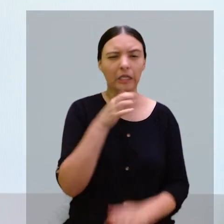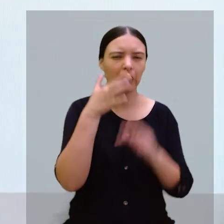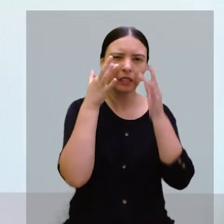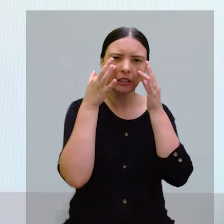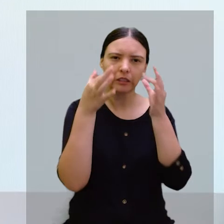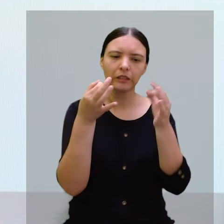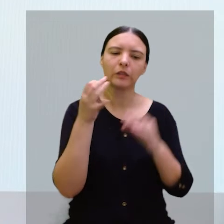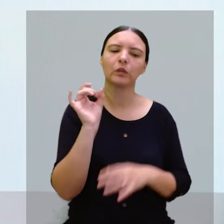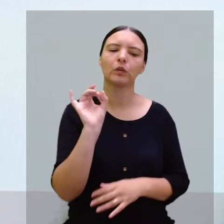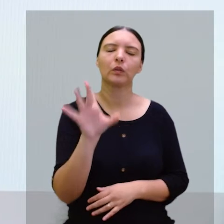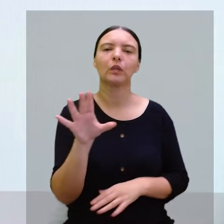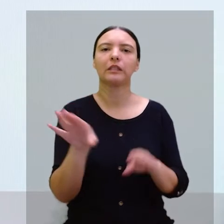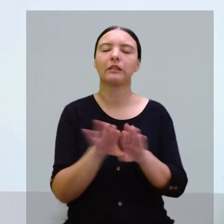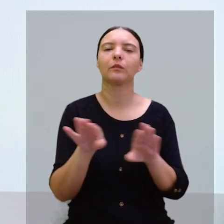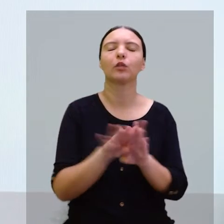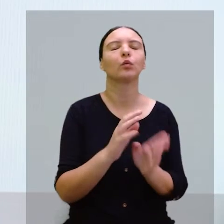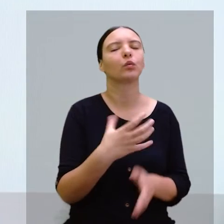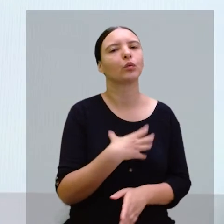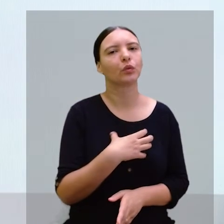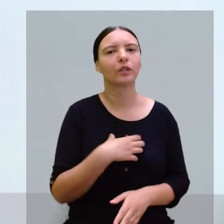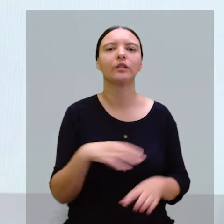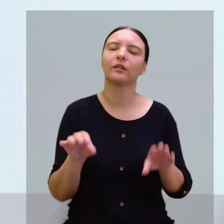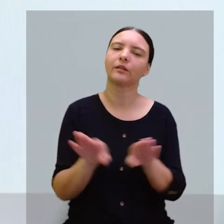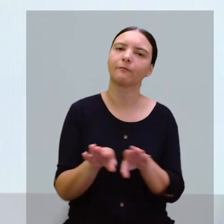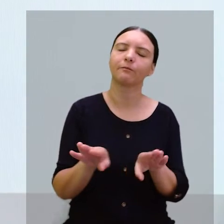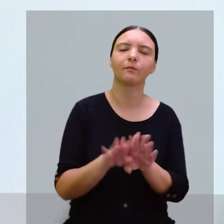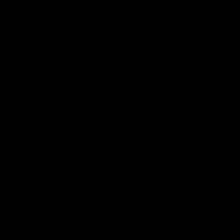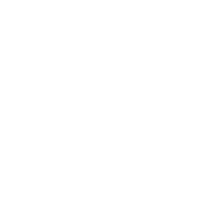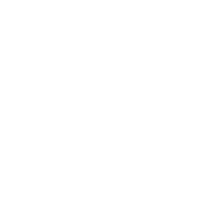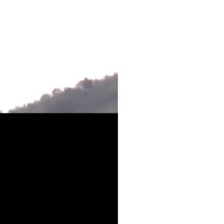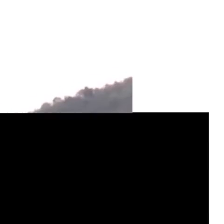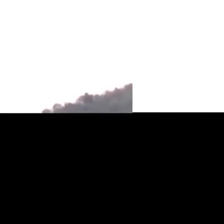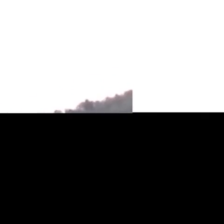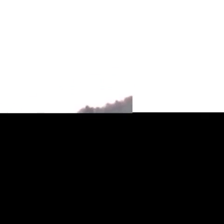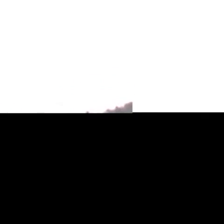atenção numa forma também de pensar o mundo.